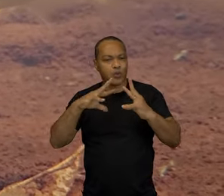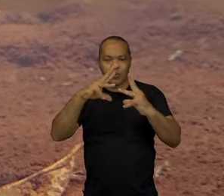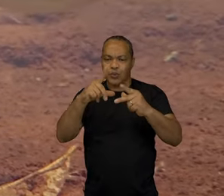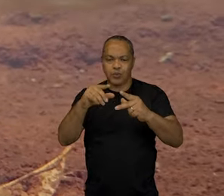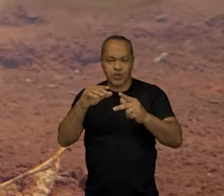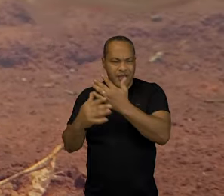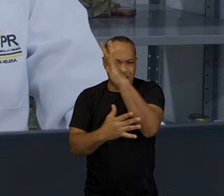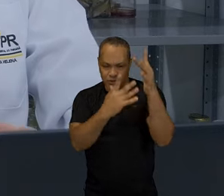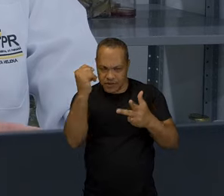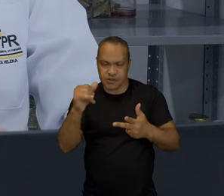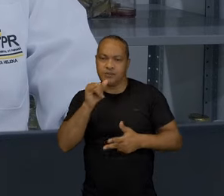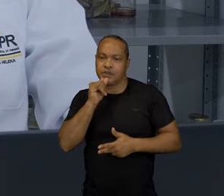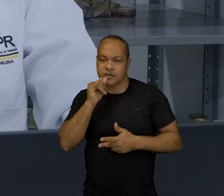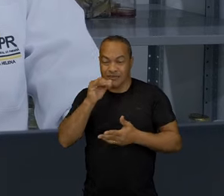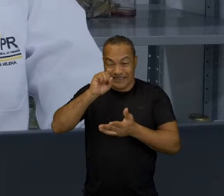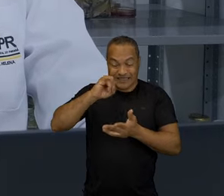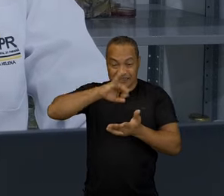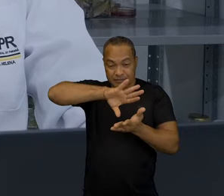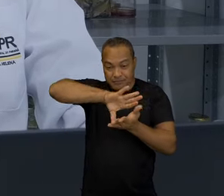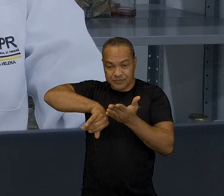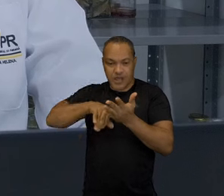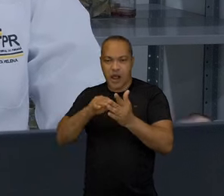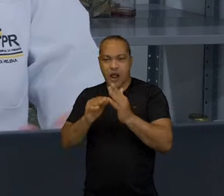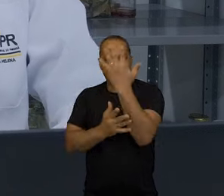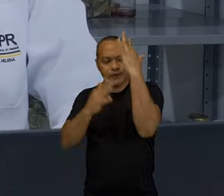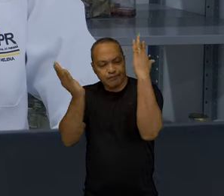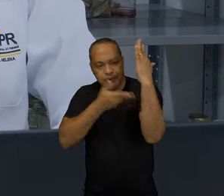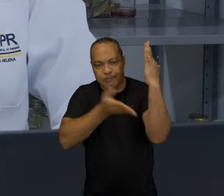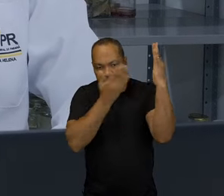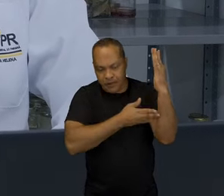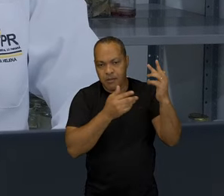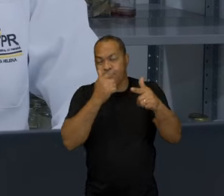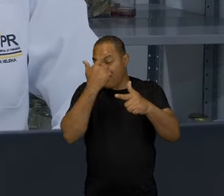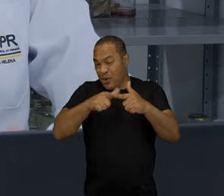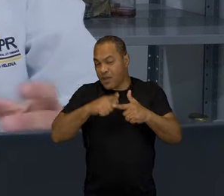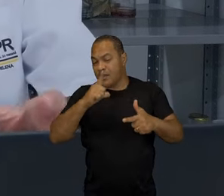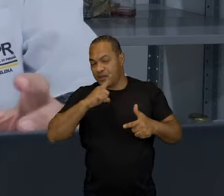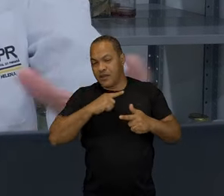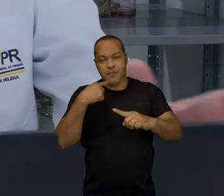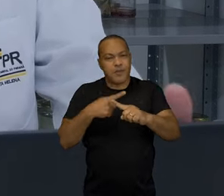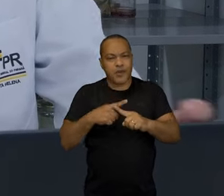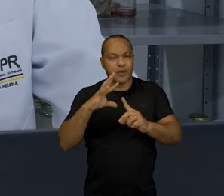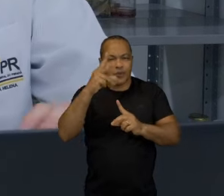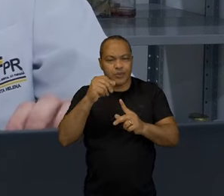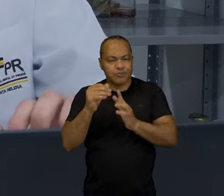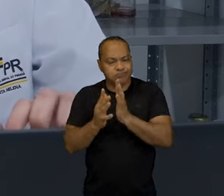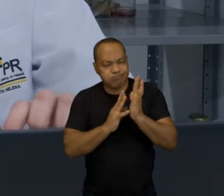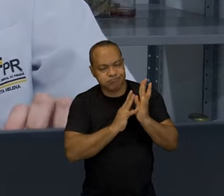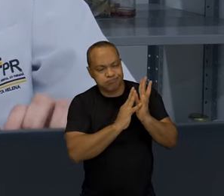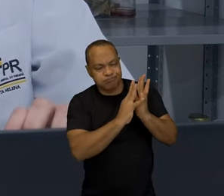todo o ecossistema. Por exemplo, a retirada da mata ciliar. O impacto em todos os